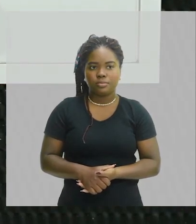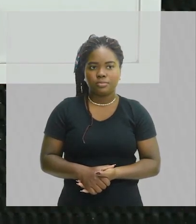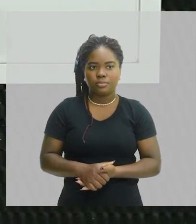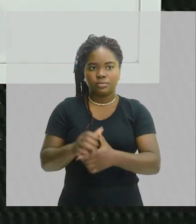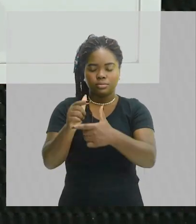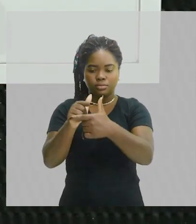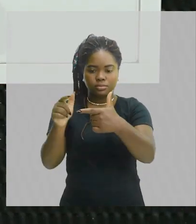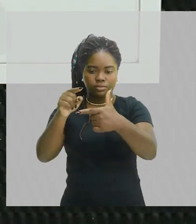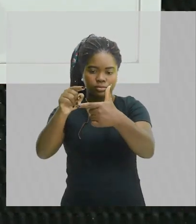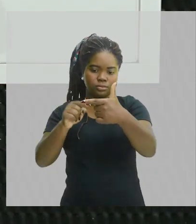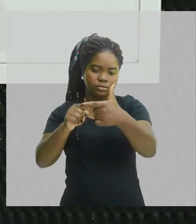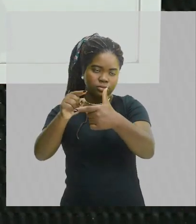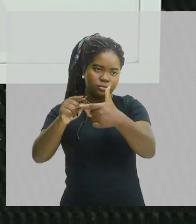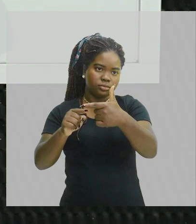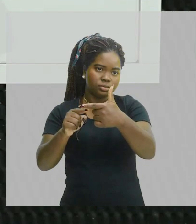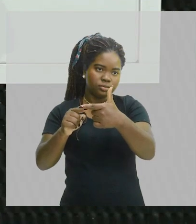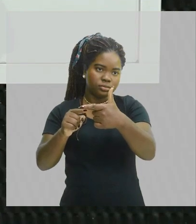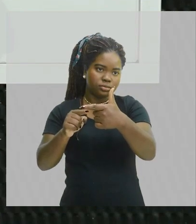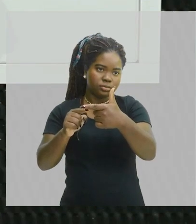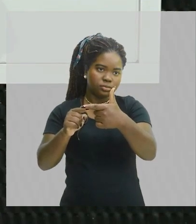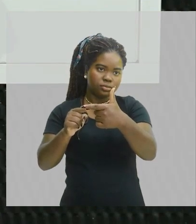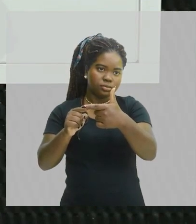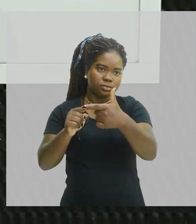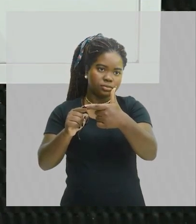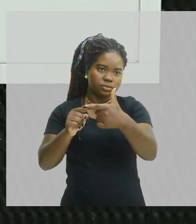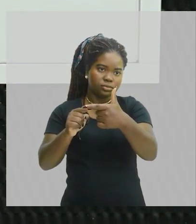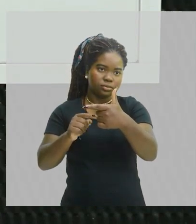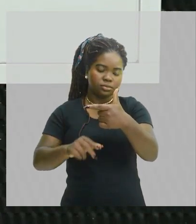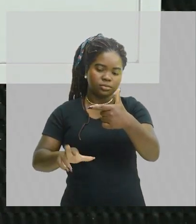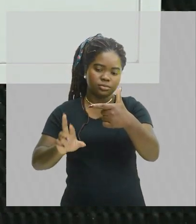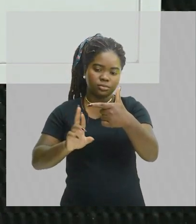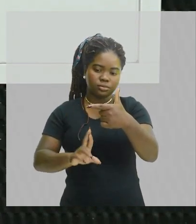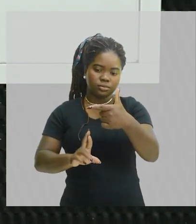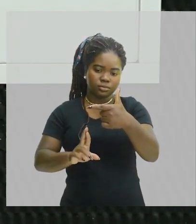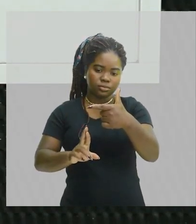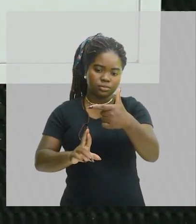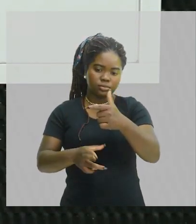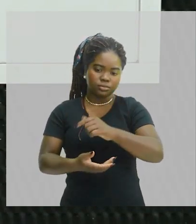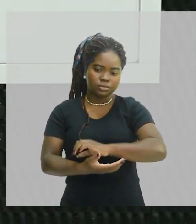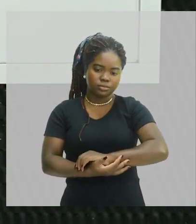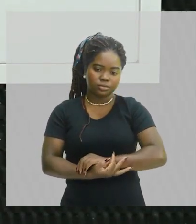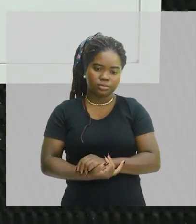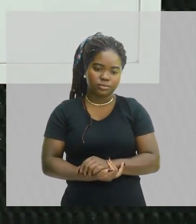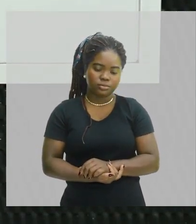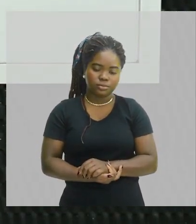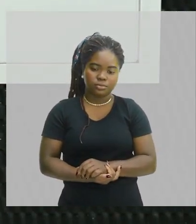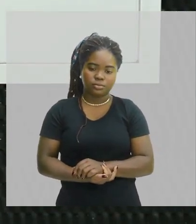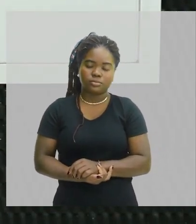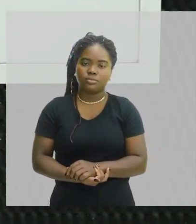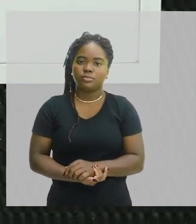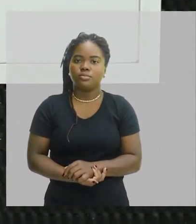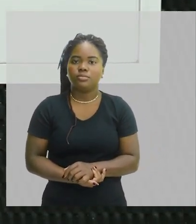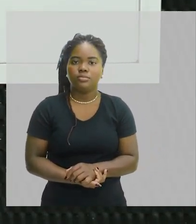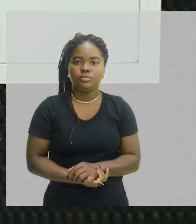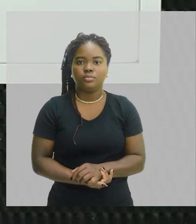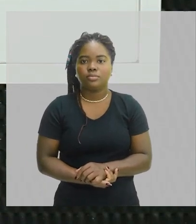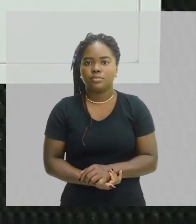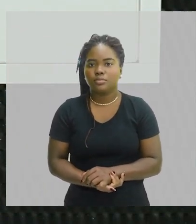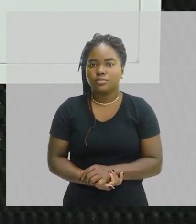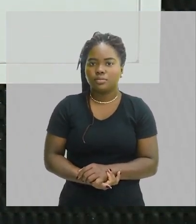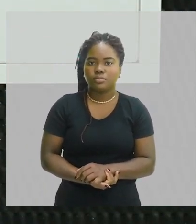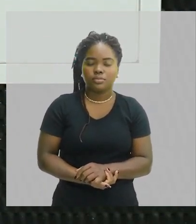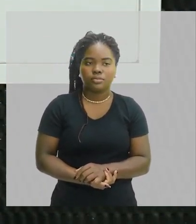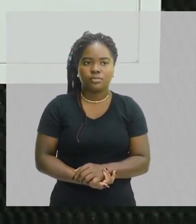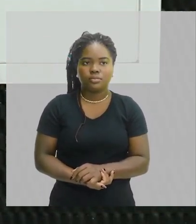Dividido sobre o somatório das resistências, seja resistência externa e resistência interna,